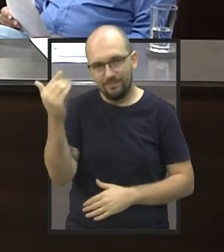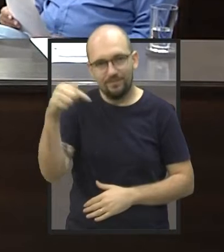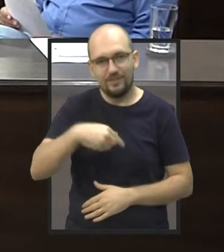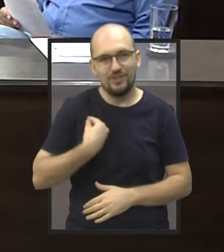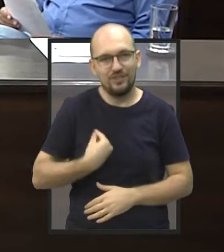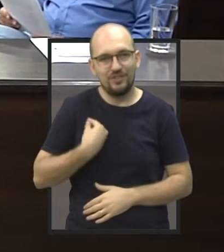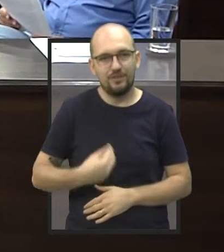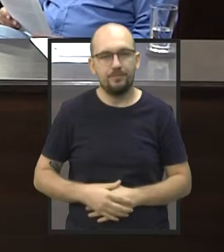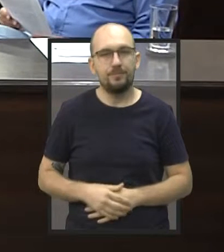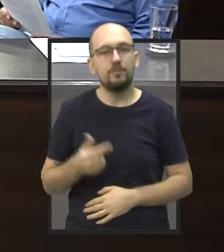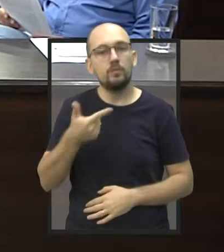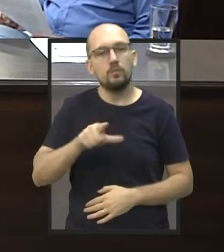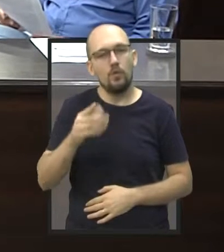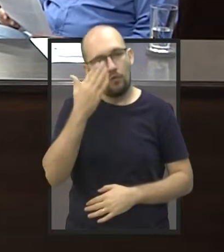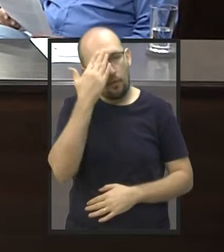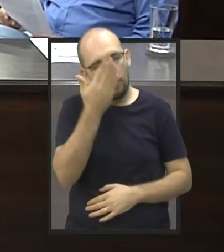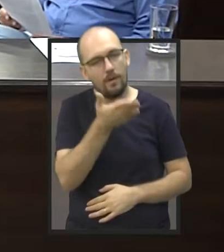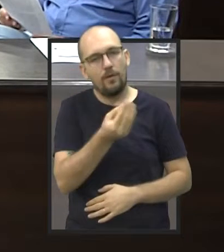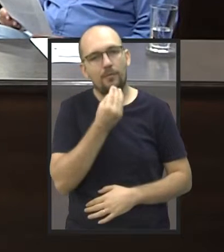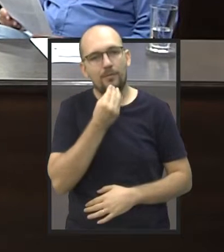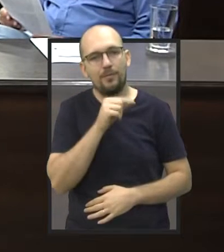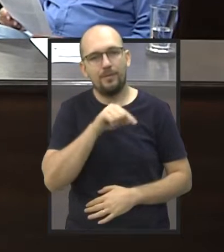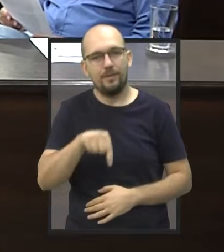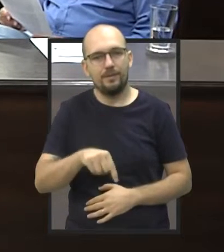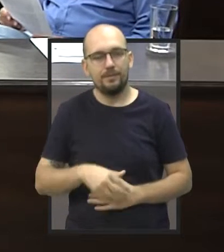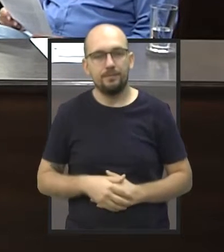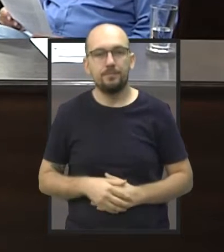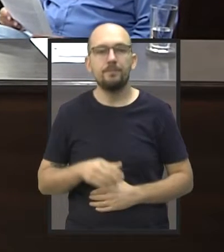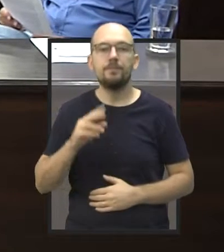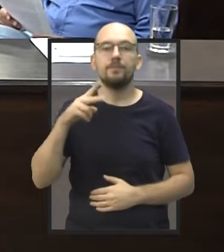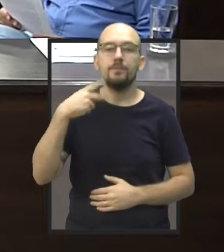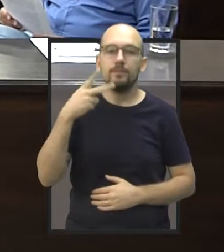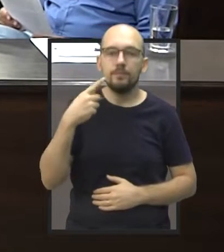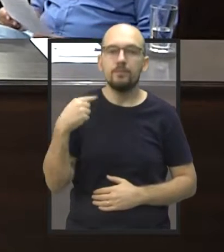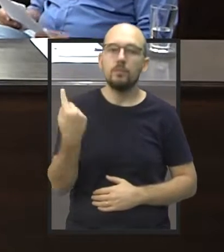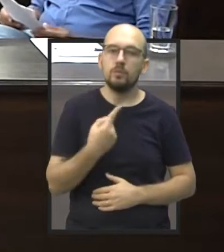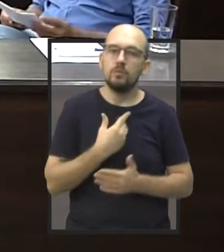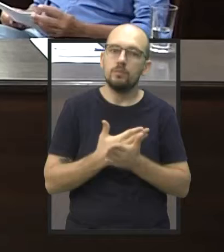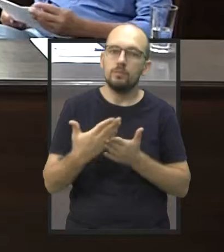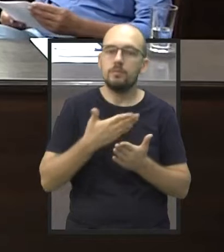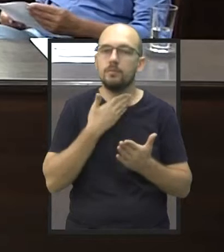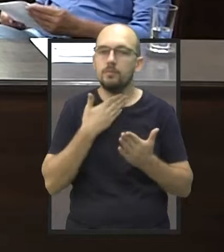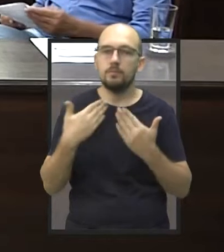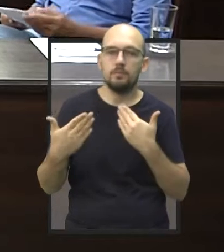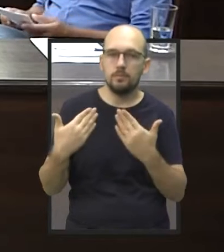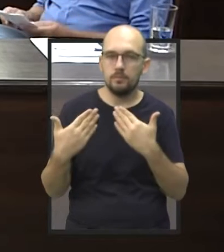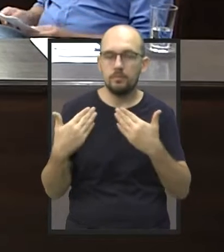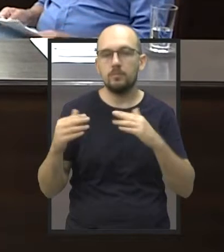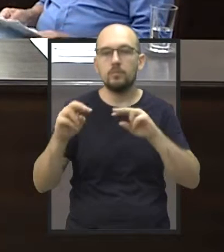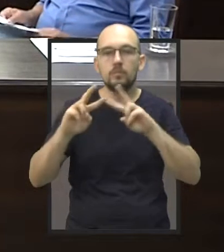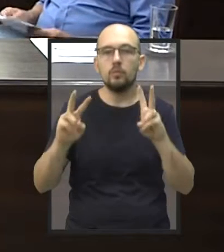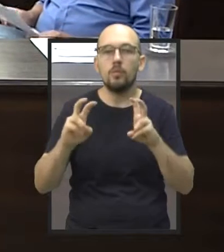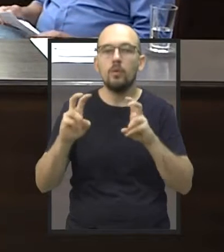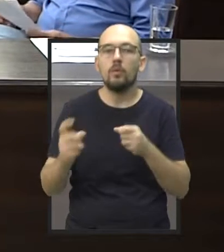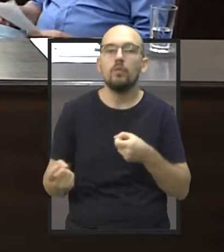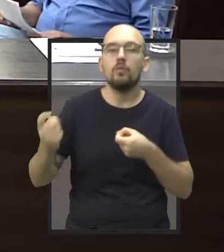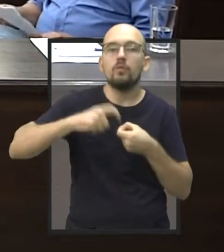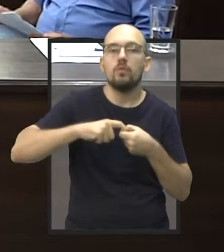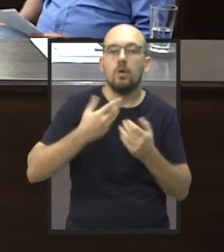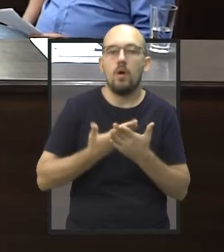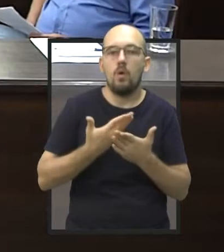viu? Mais uma vez, eu que agradeço a oportunidade. Vereador, a gente vai começar o nosso bate-papo falando sobre a retomada das